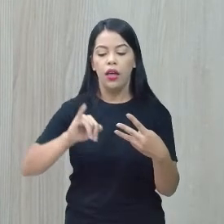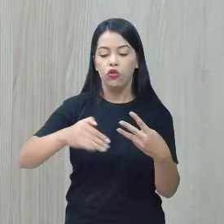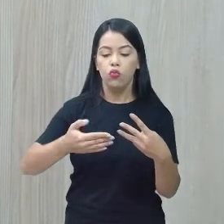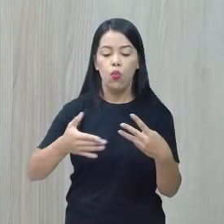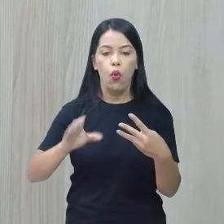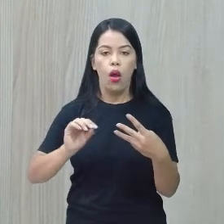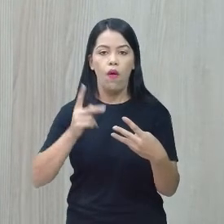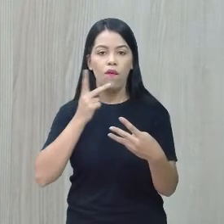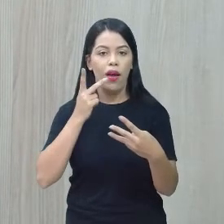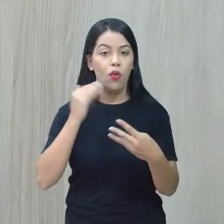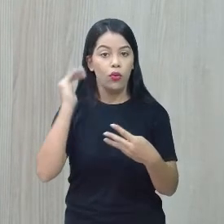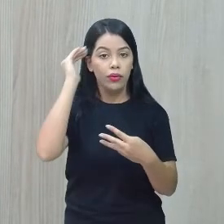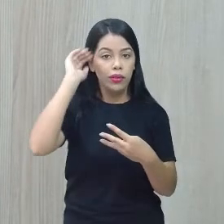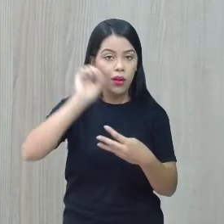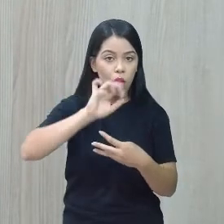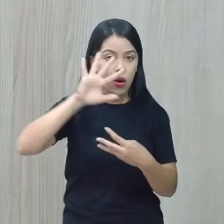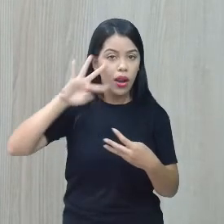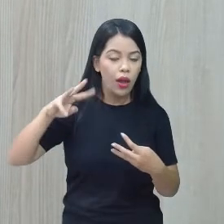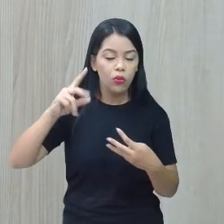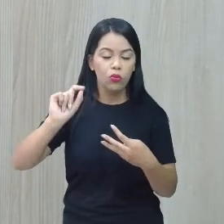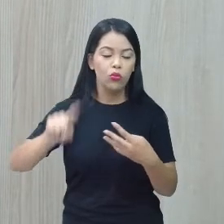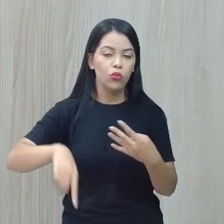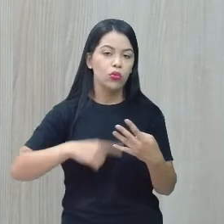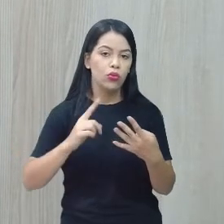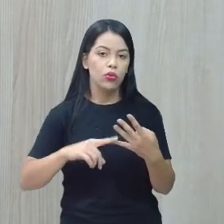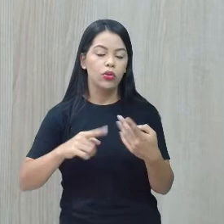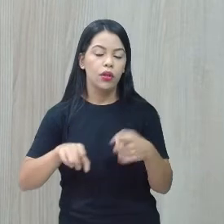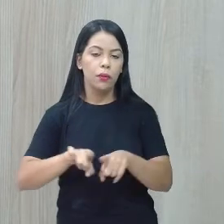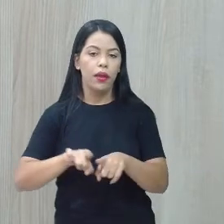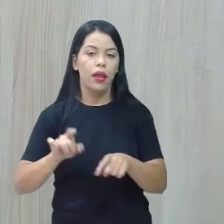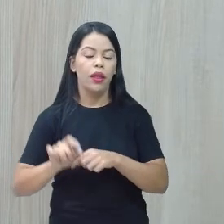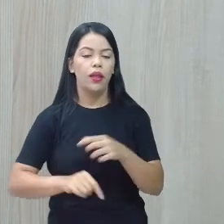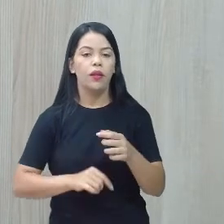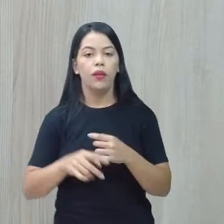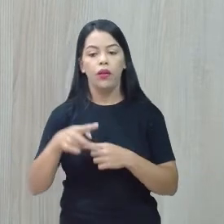que entendeu tudo, tá? Temos aqui o